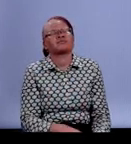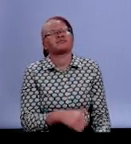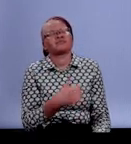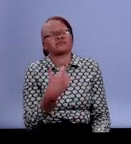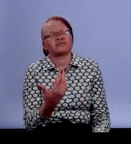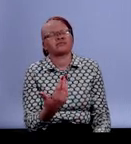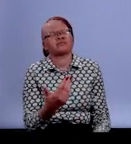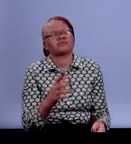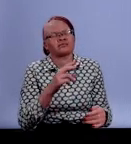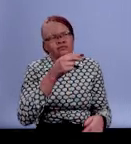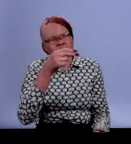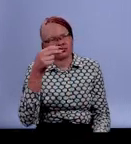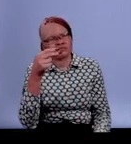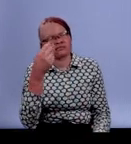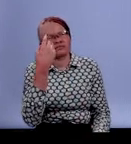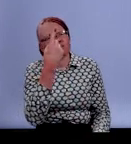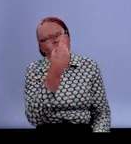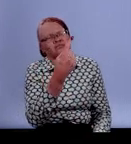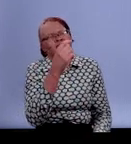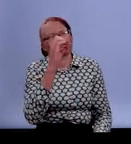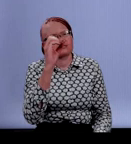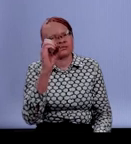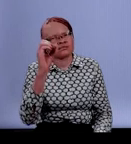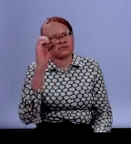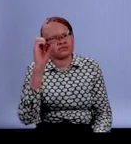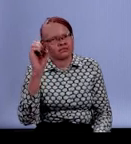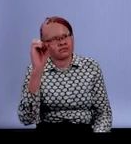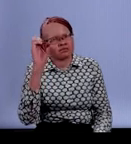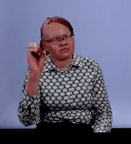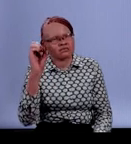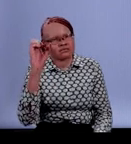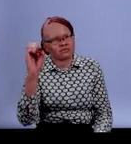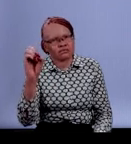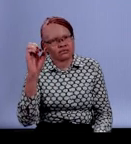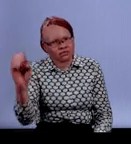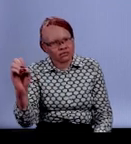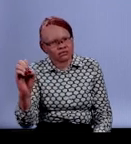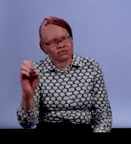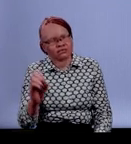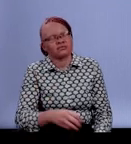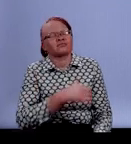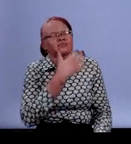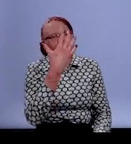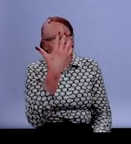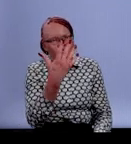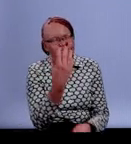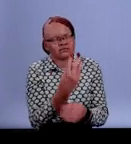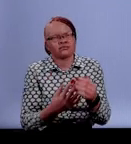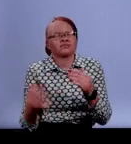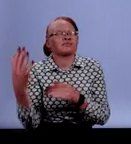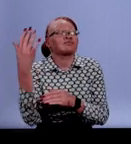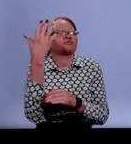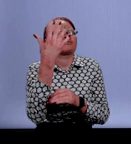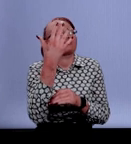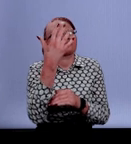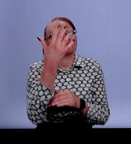X10 x10i X10 igual a cem mil os cinco é o nosso